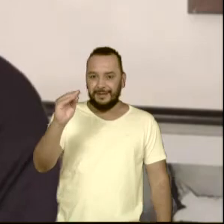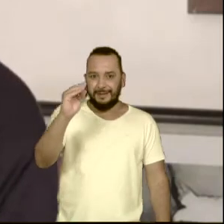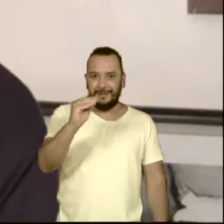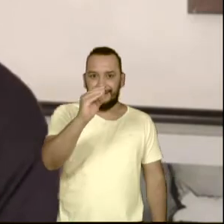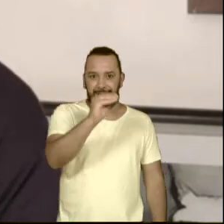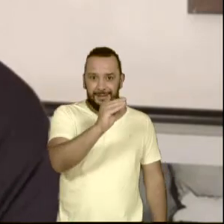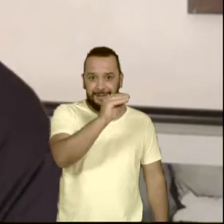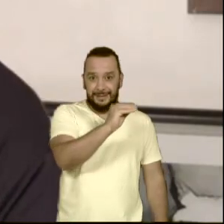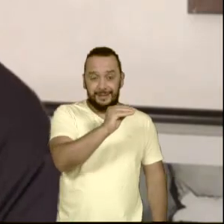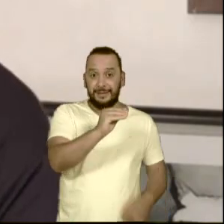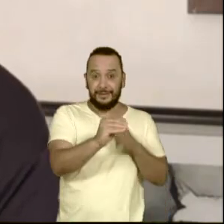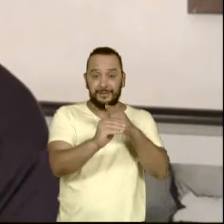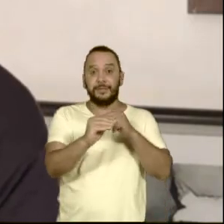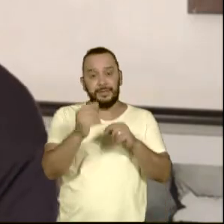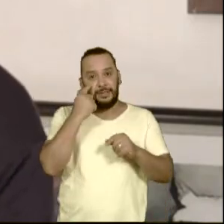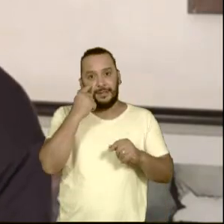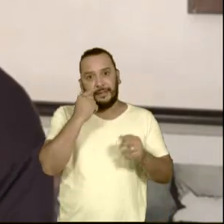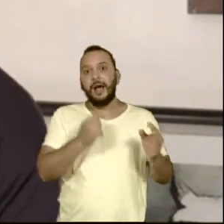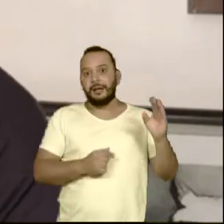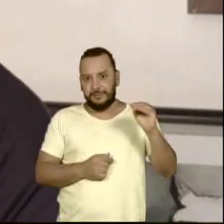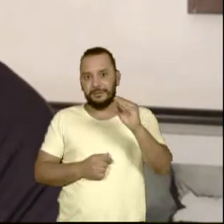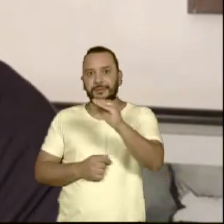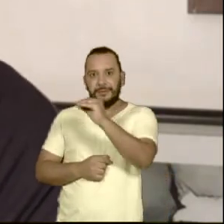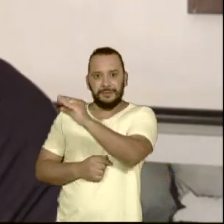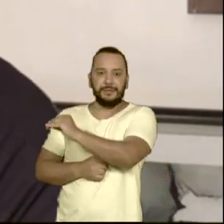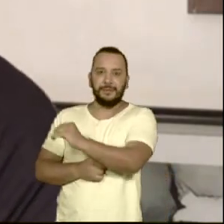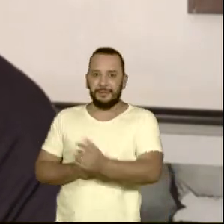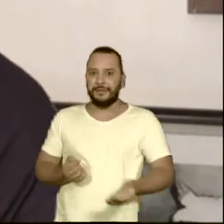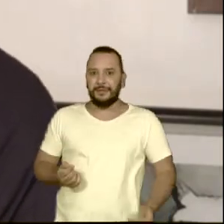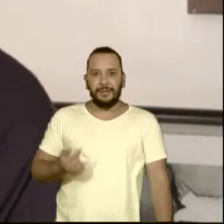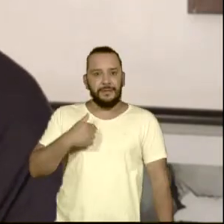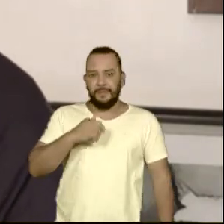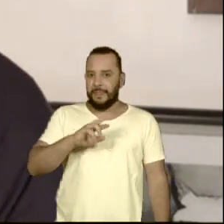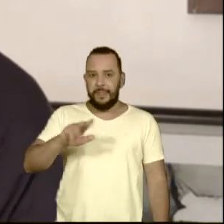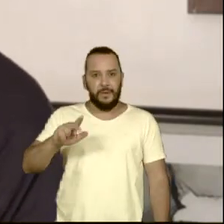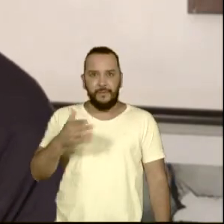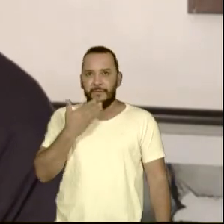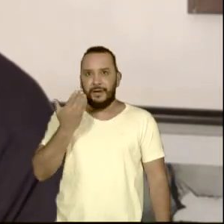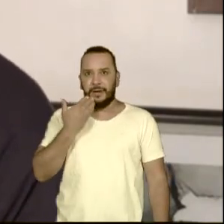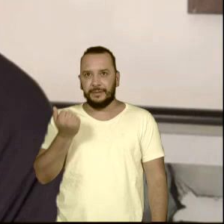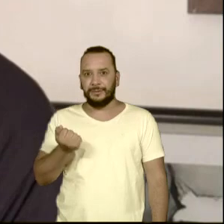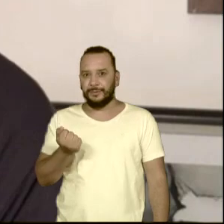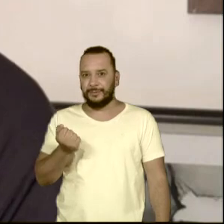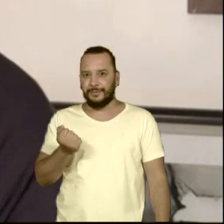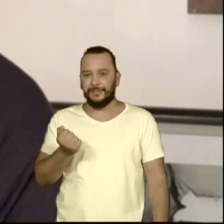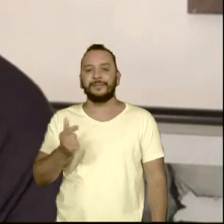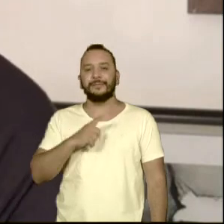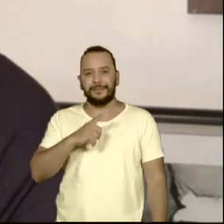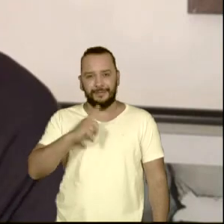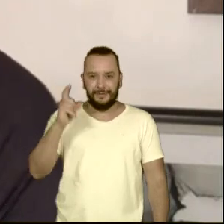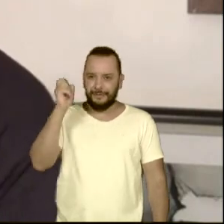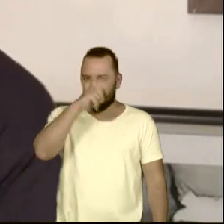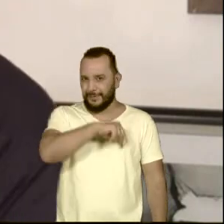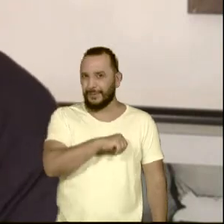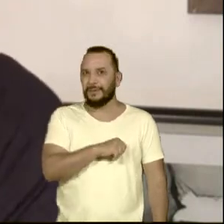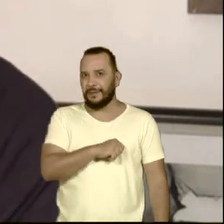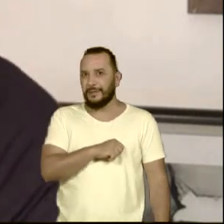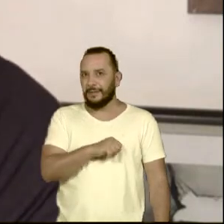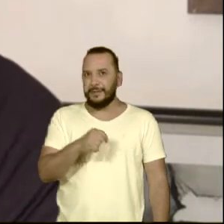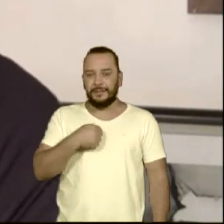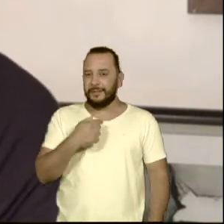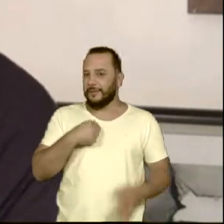caminhando para o lado esquerdo da câmera, você olha e ele está andando para lado direito dele. Então, tinha essa dificuldade que não